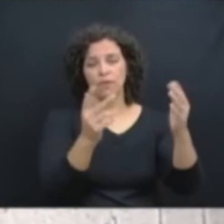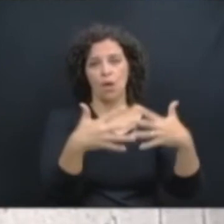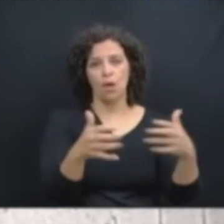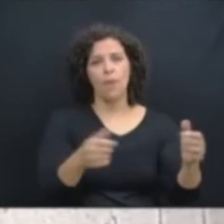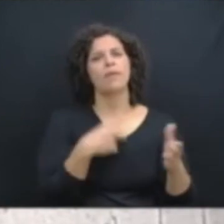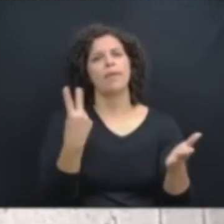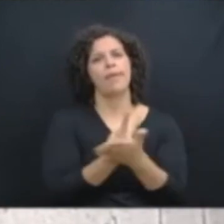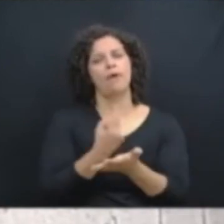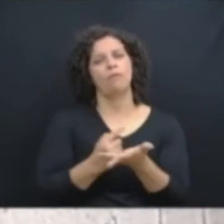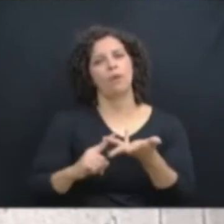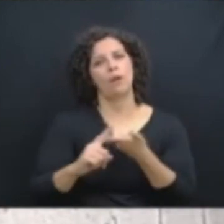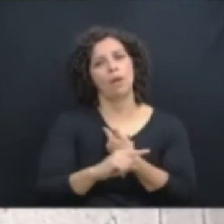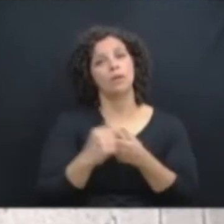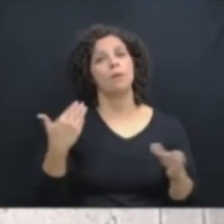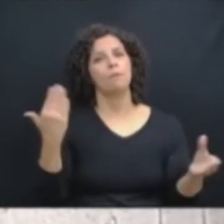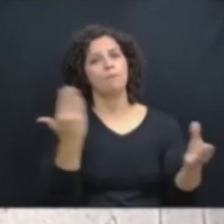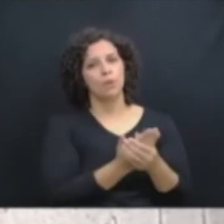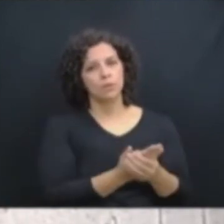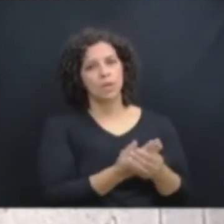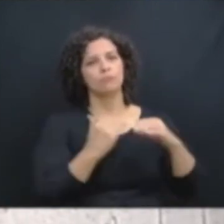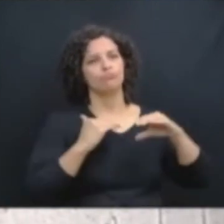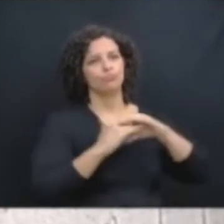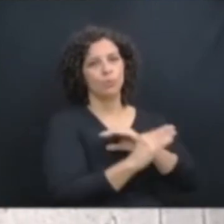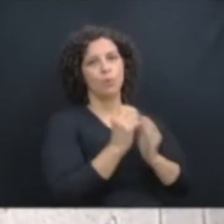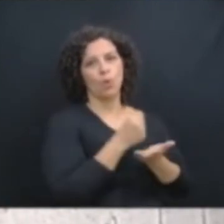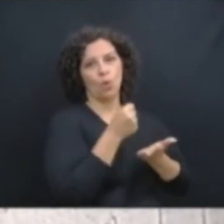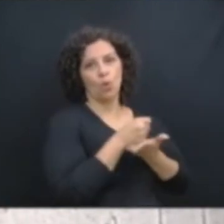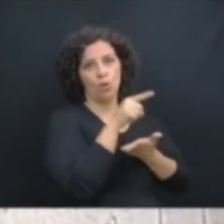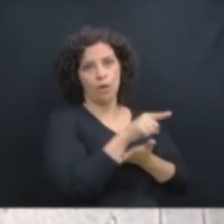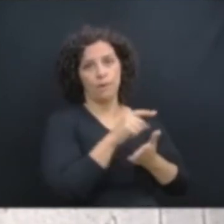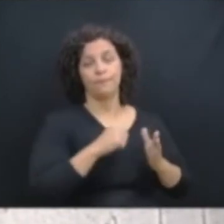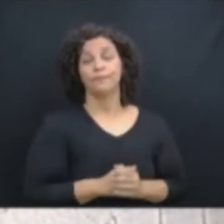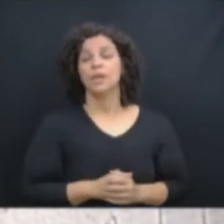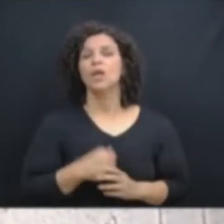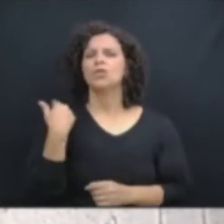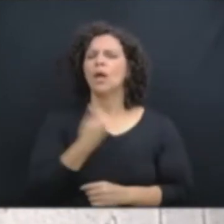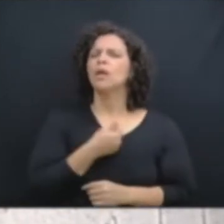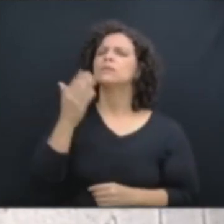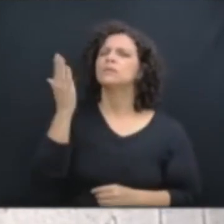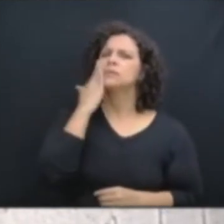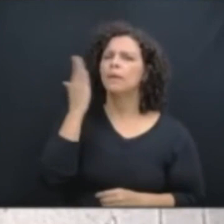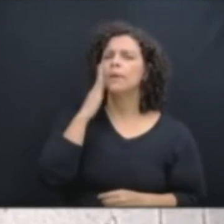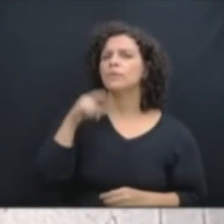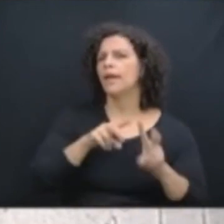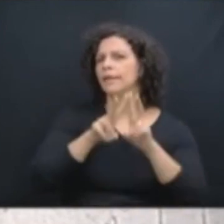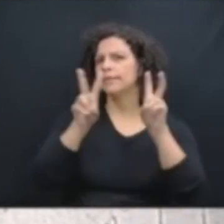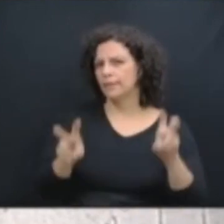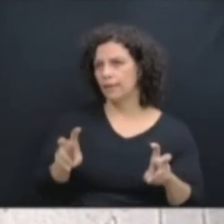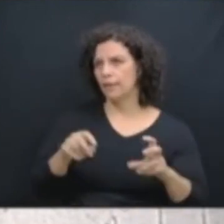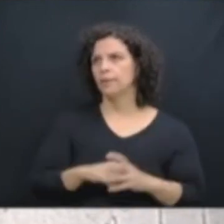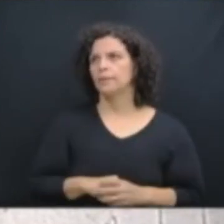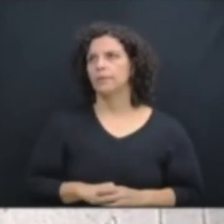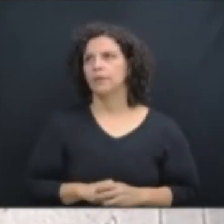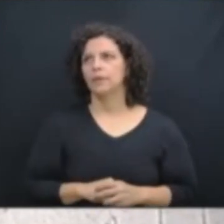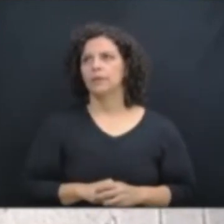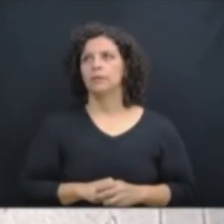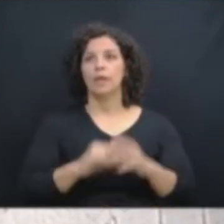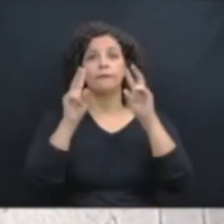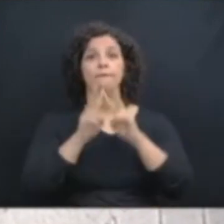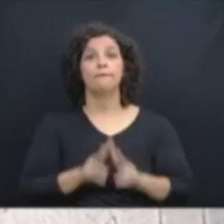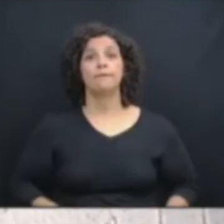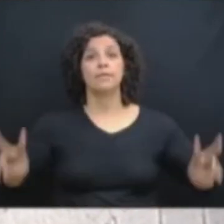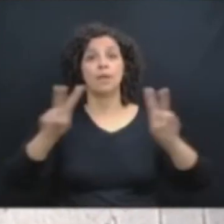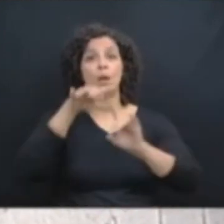Copel. É sabido por todos que esse tema tornou notoriedade no